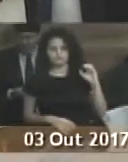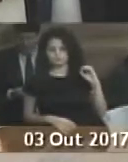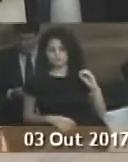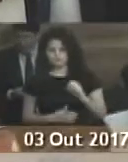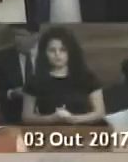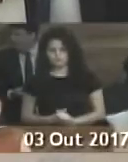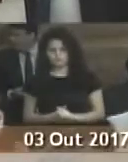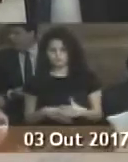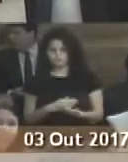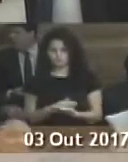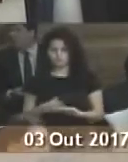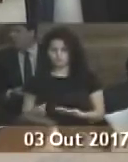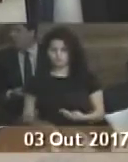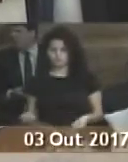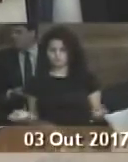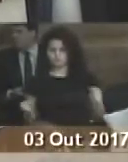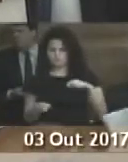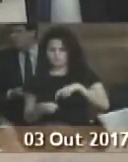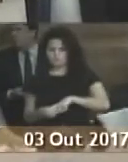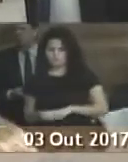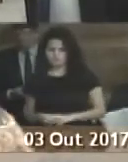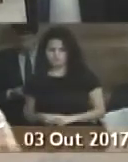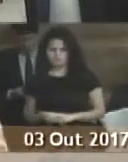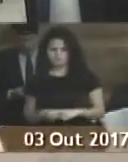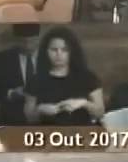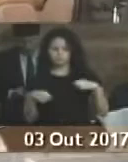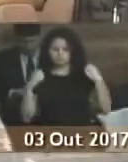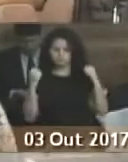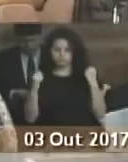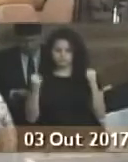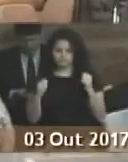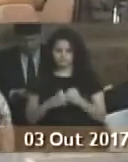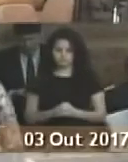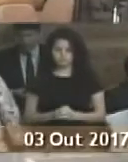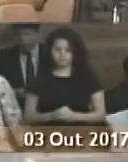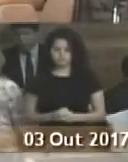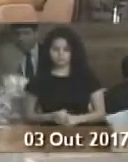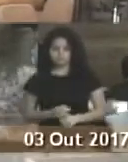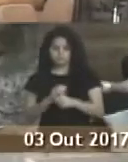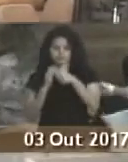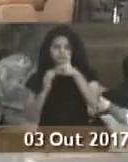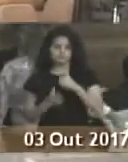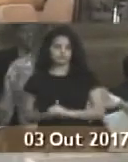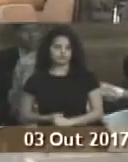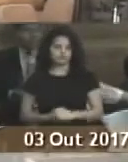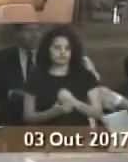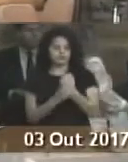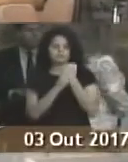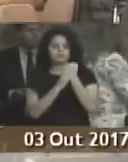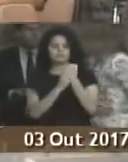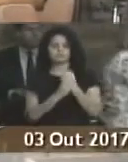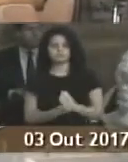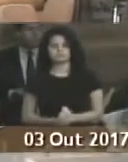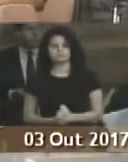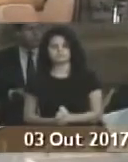iniciou participação do Campeonato Canoagem Oceânica, sendo a principal campeã feminina sub-23.